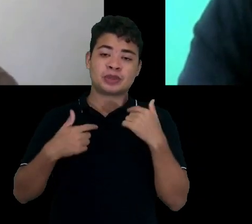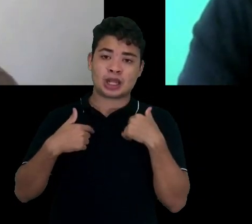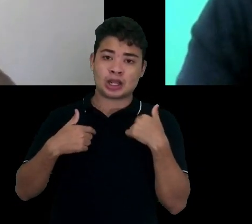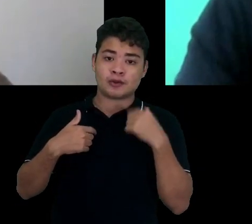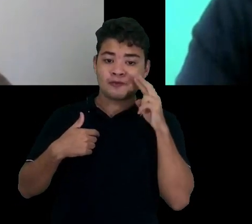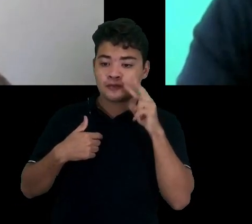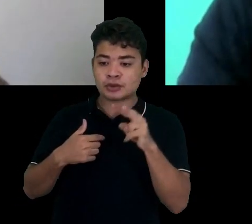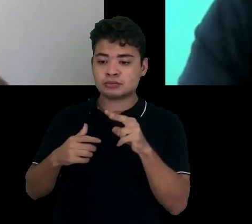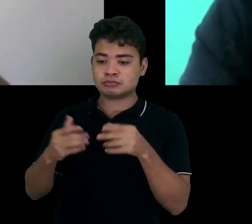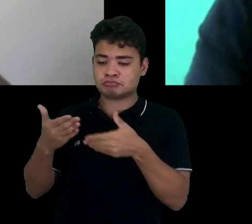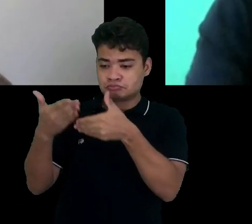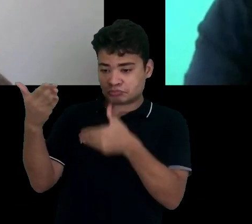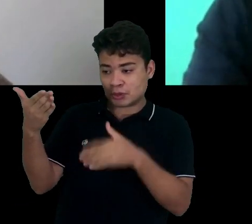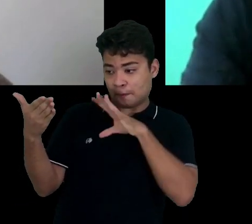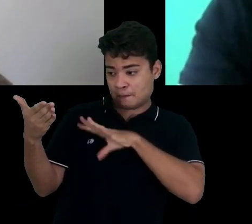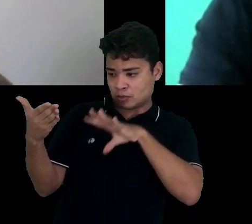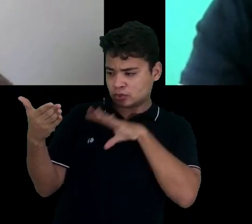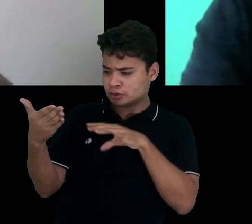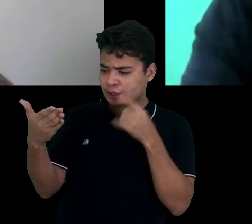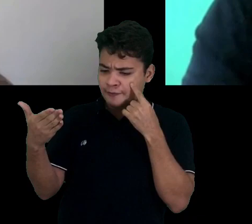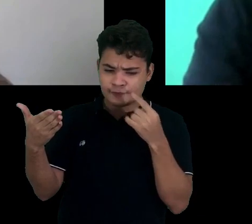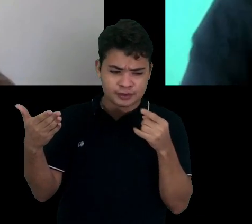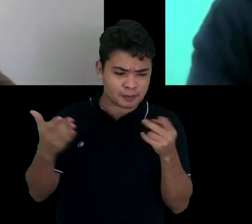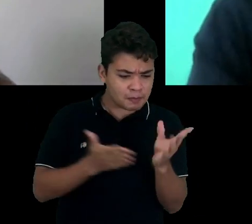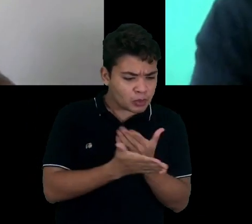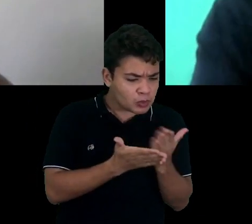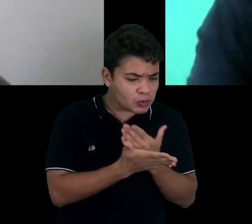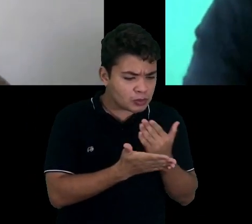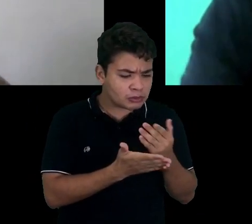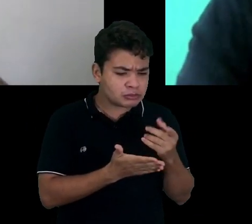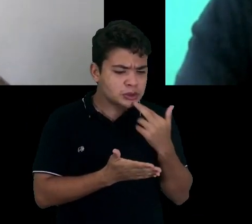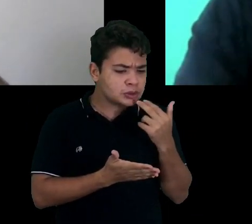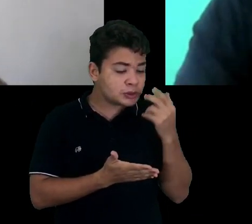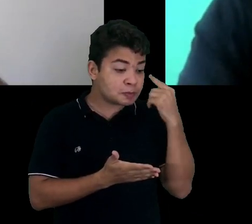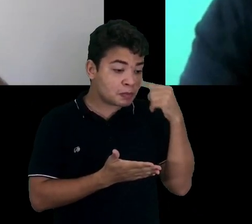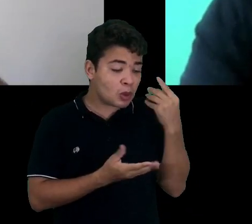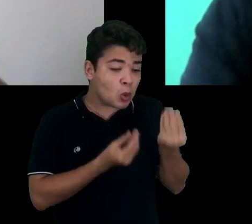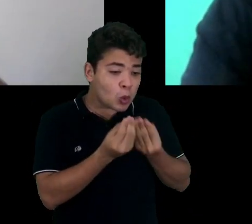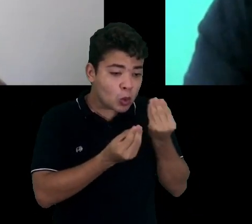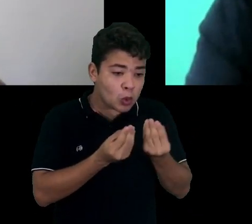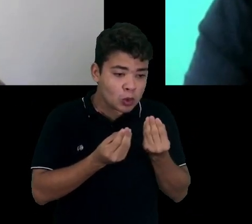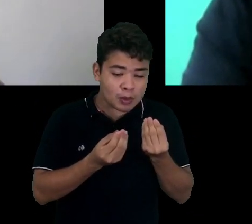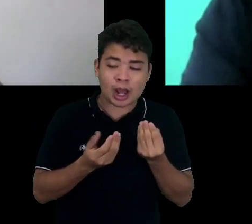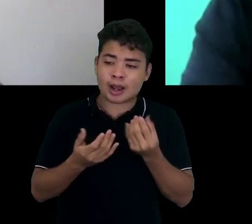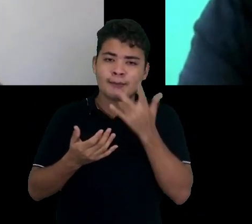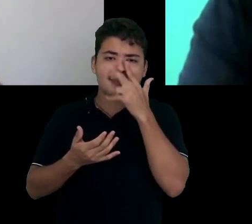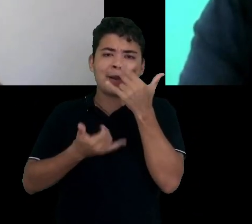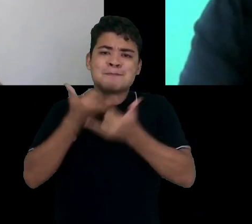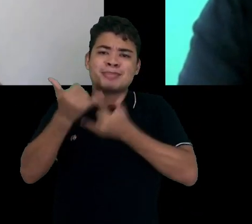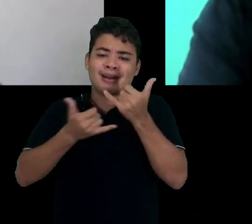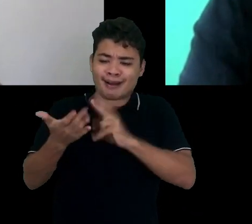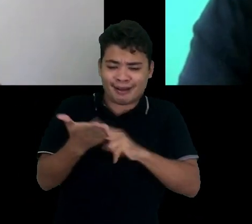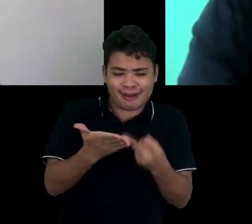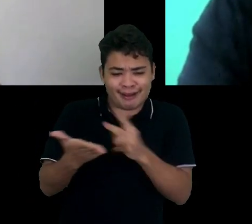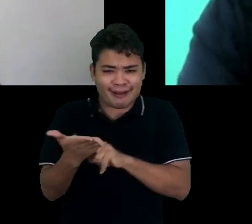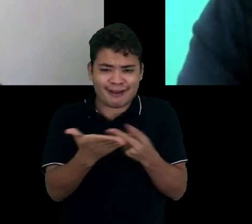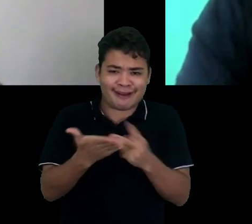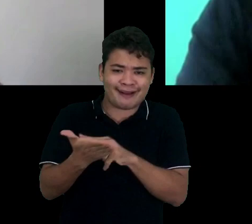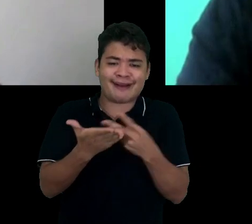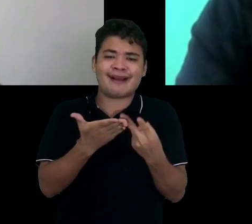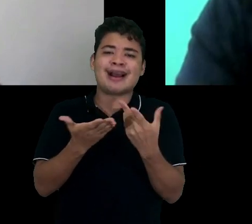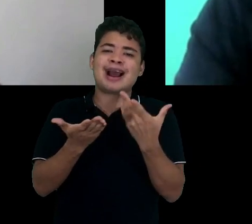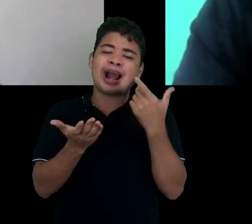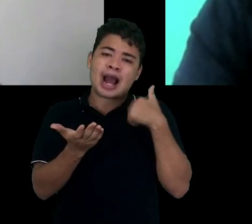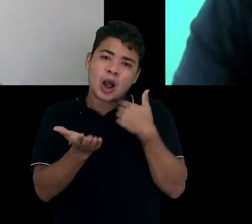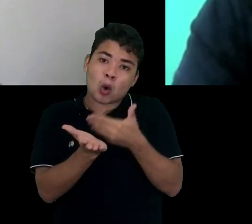em português, caçava as palavras em espanhol e ia escrevendo. Eu brincava de traduzir.